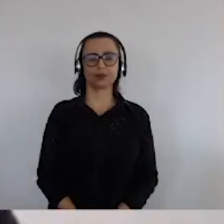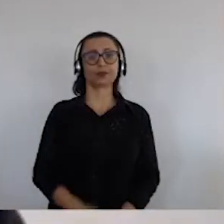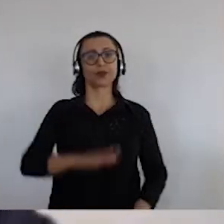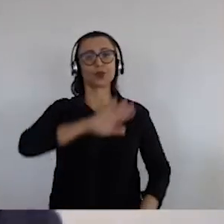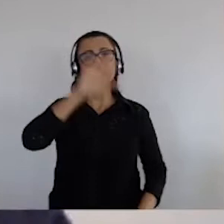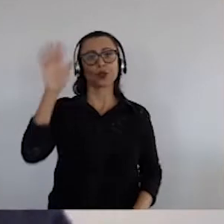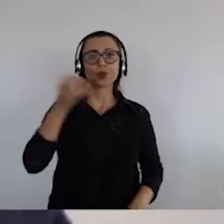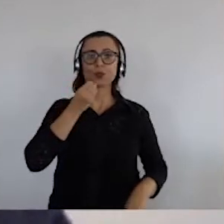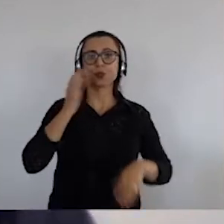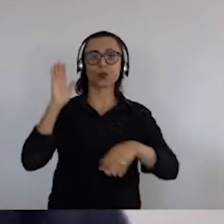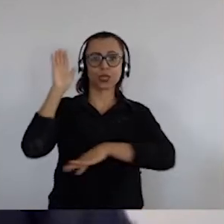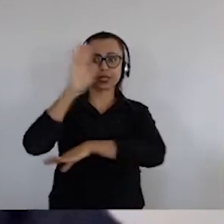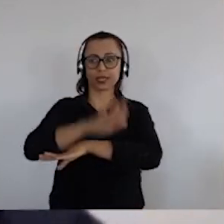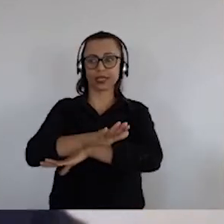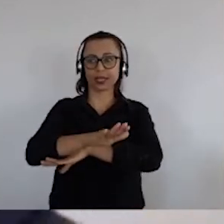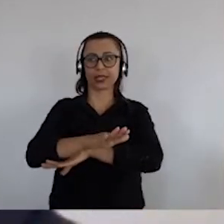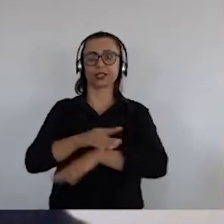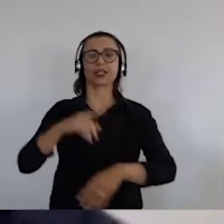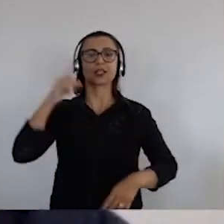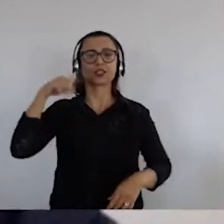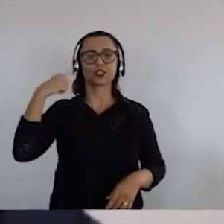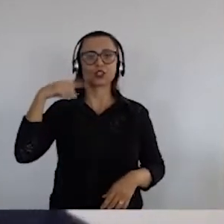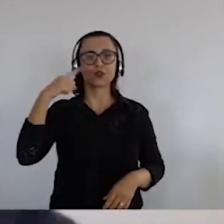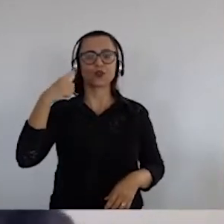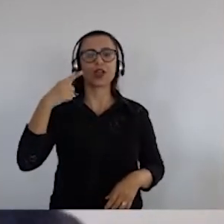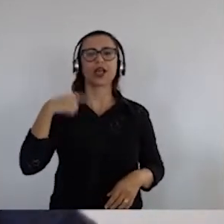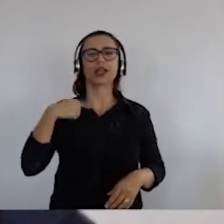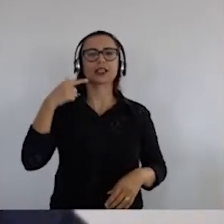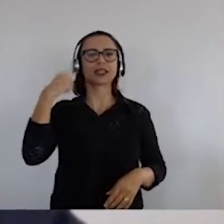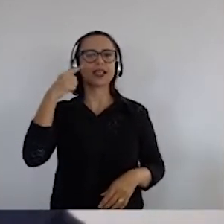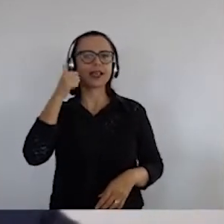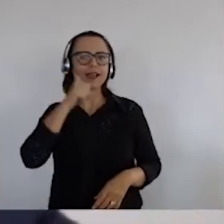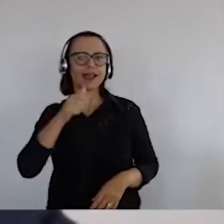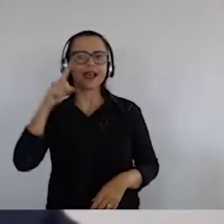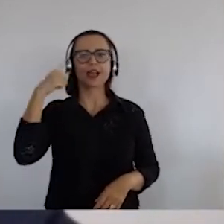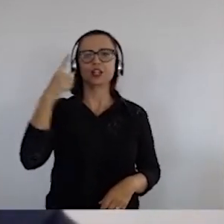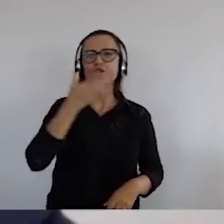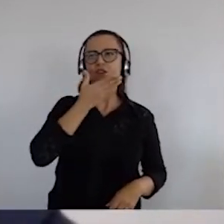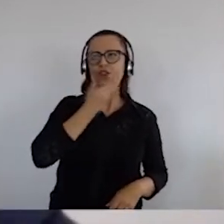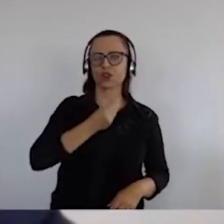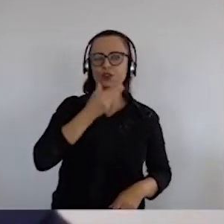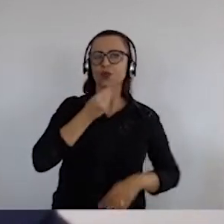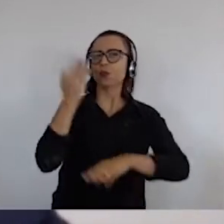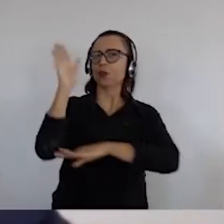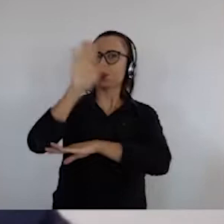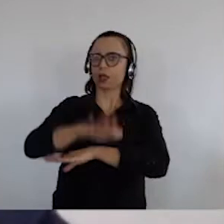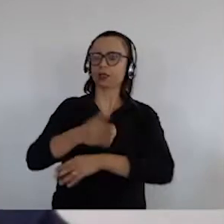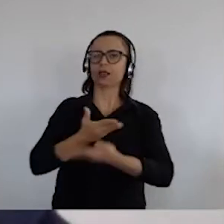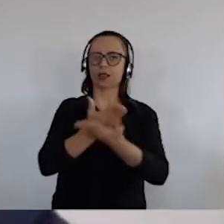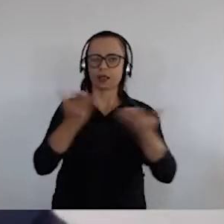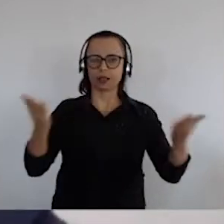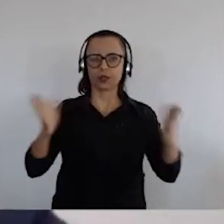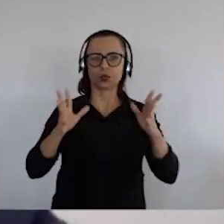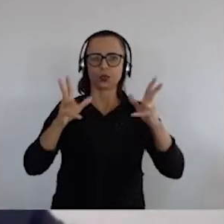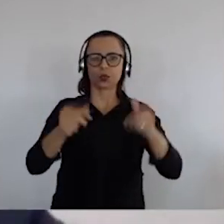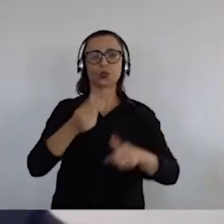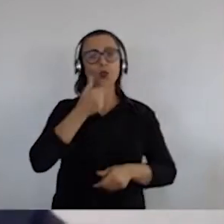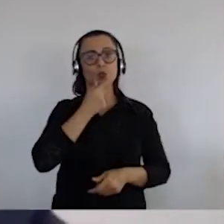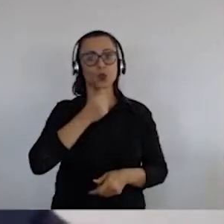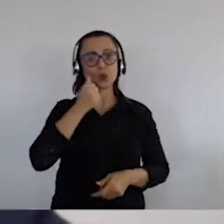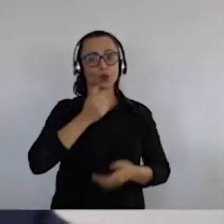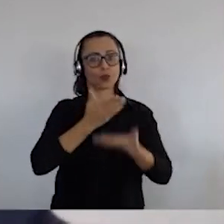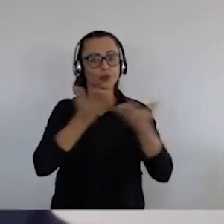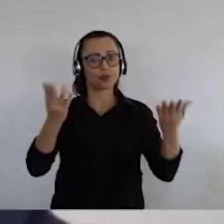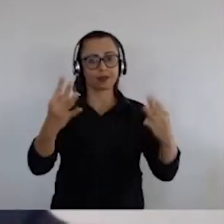Olá, muito boa tarde, advogada, boa tarde, advogado, boa tarde a todos e a todas que nos